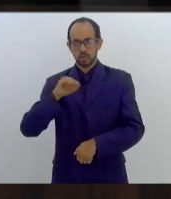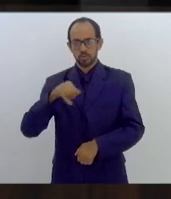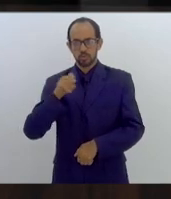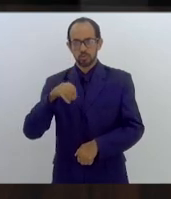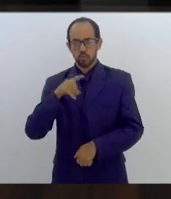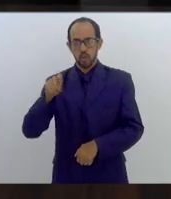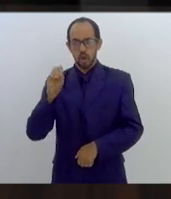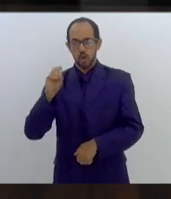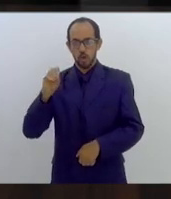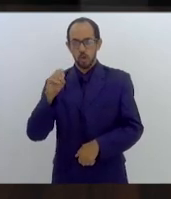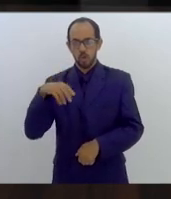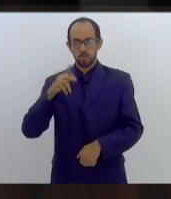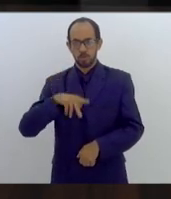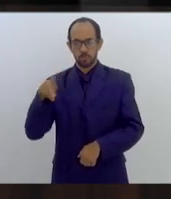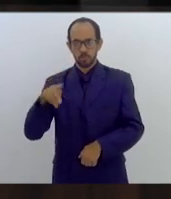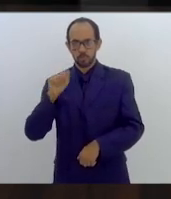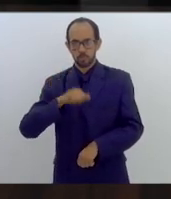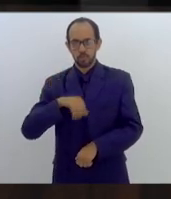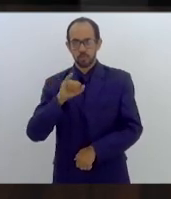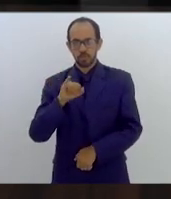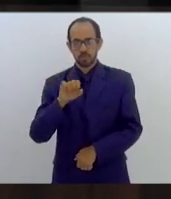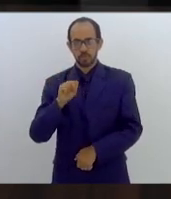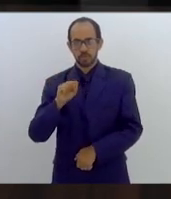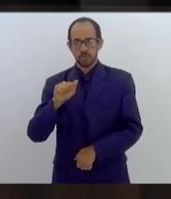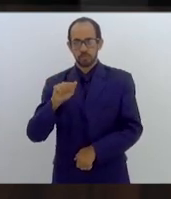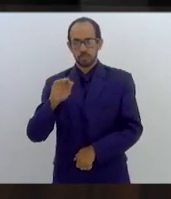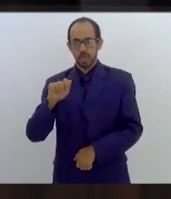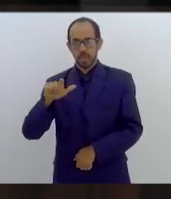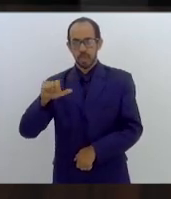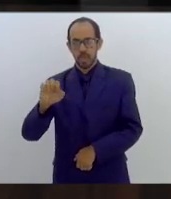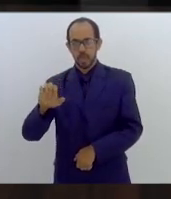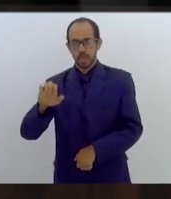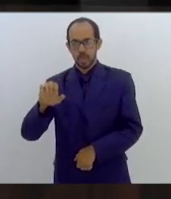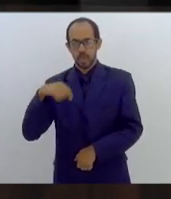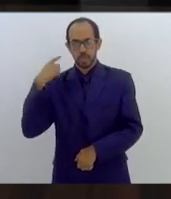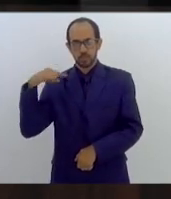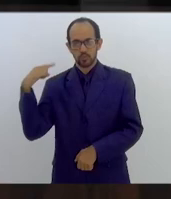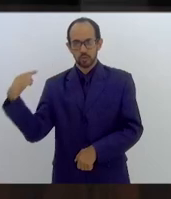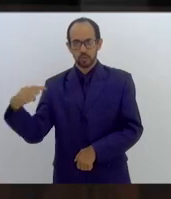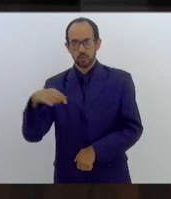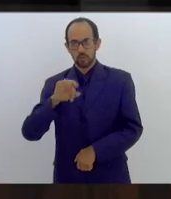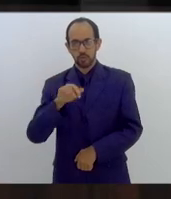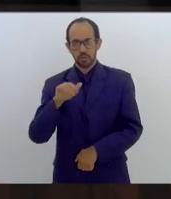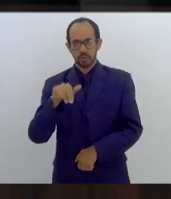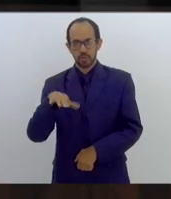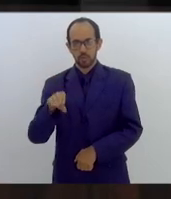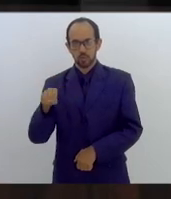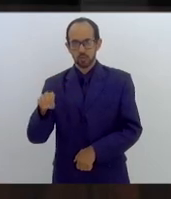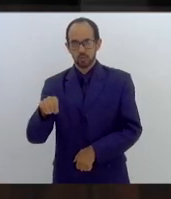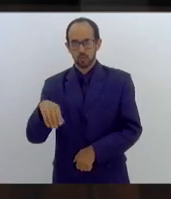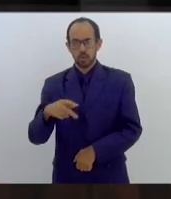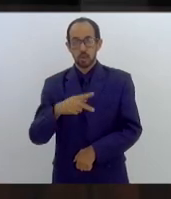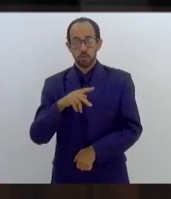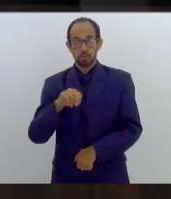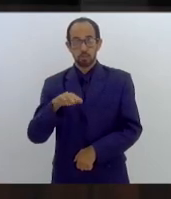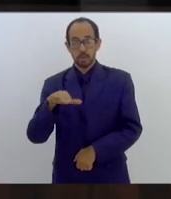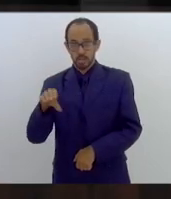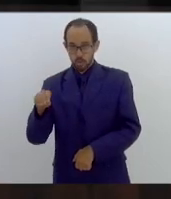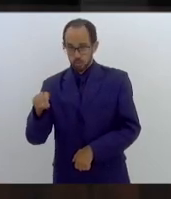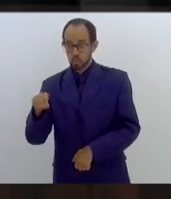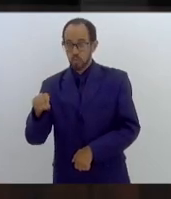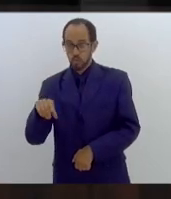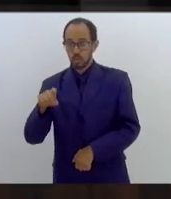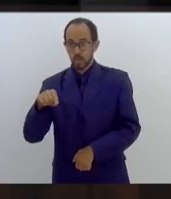professor, Isabelle Francisco, advogada, Francisco Marino, advogado, Plínio Lacerda, promotor